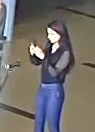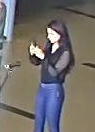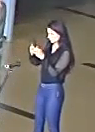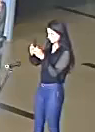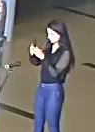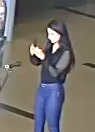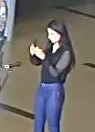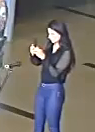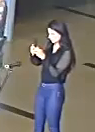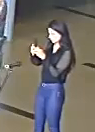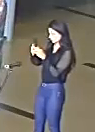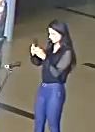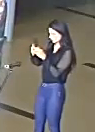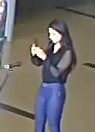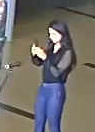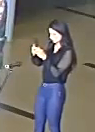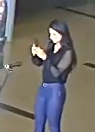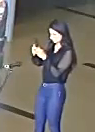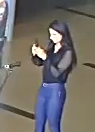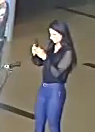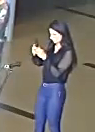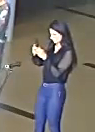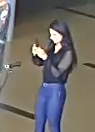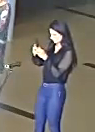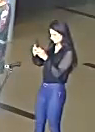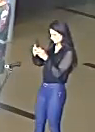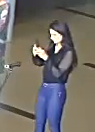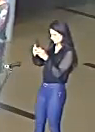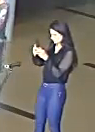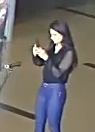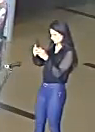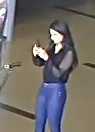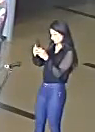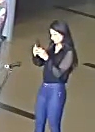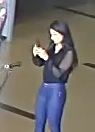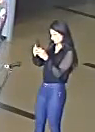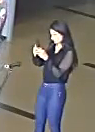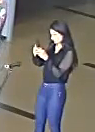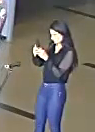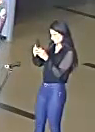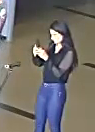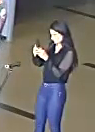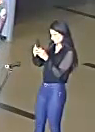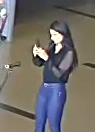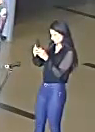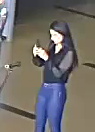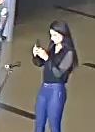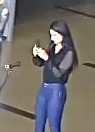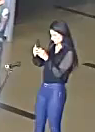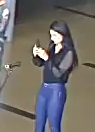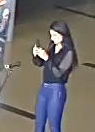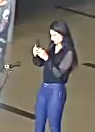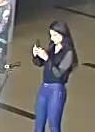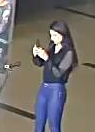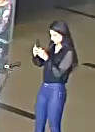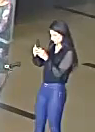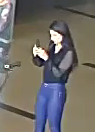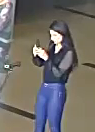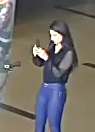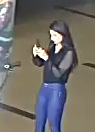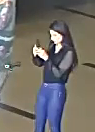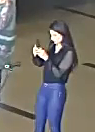partir de uma visita técnica feito na época também por deputados ficou condicionado que haveria